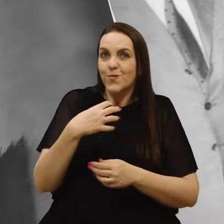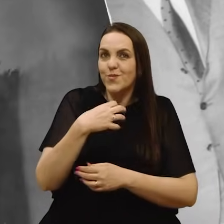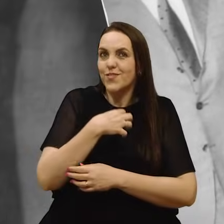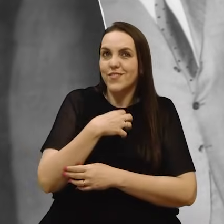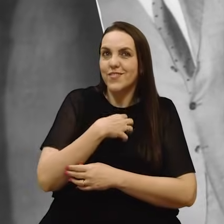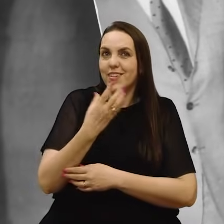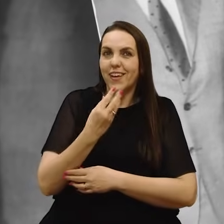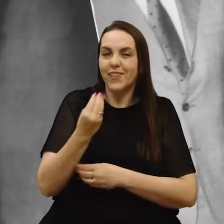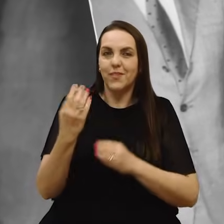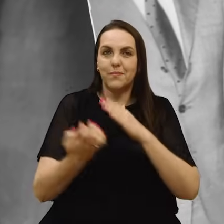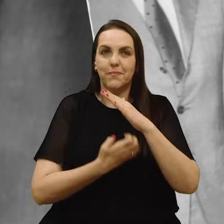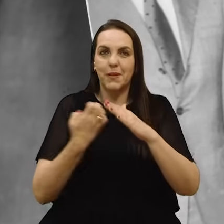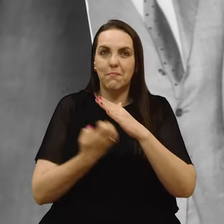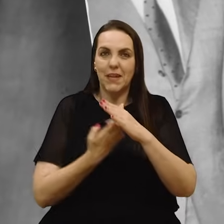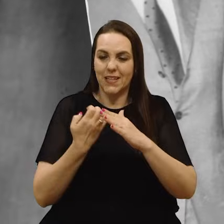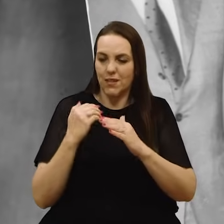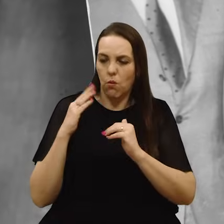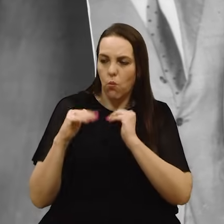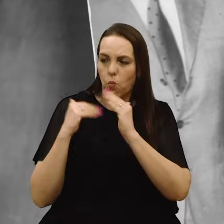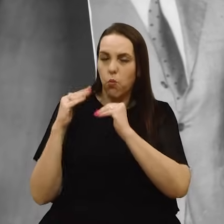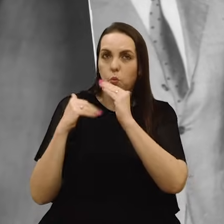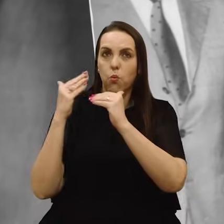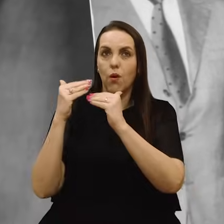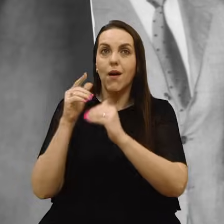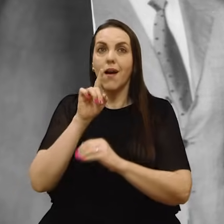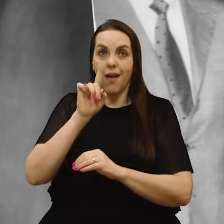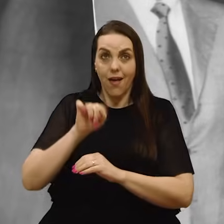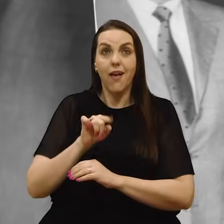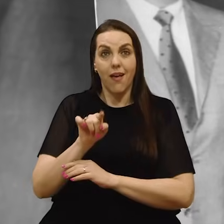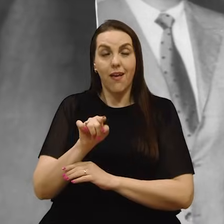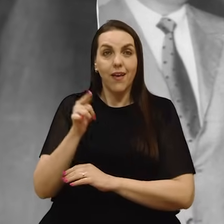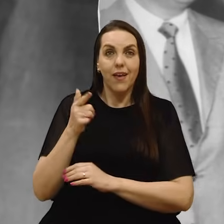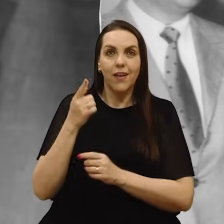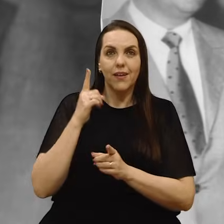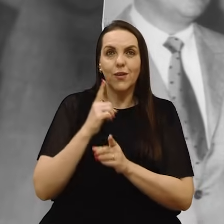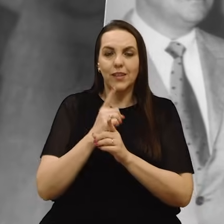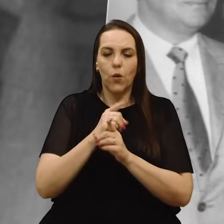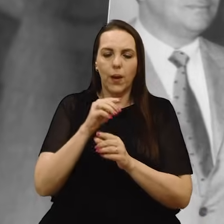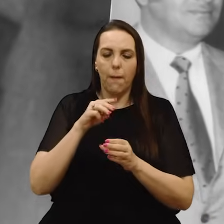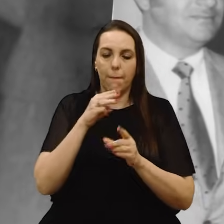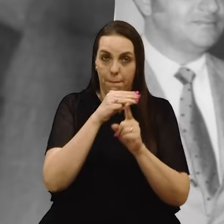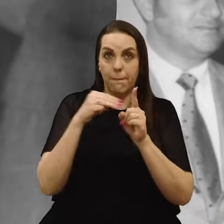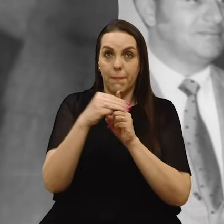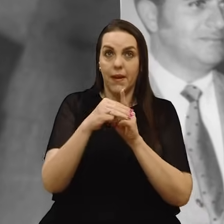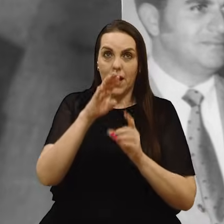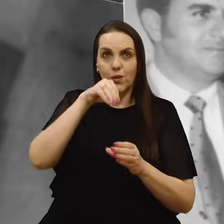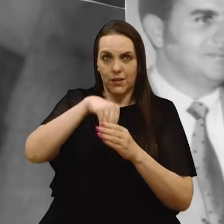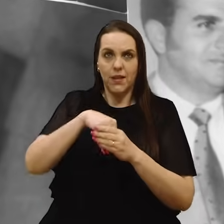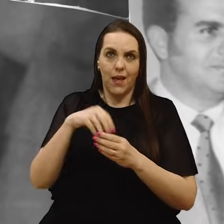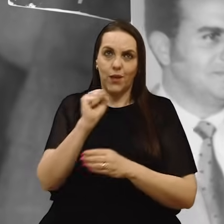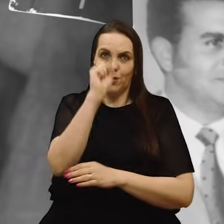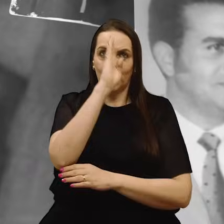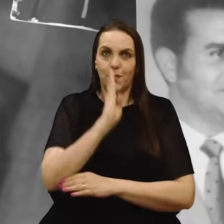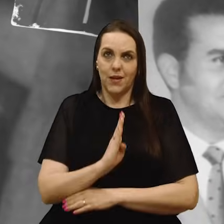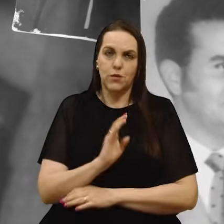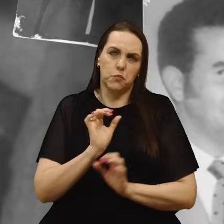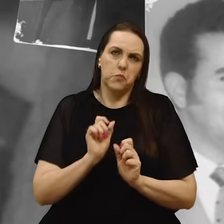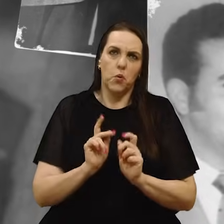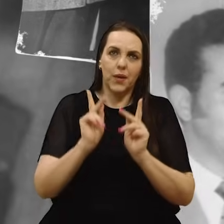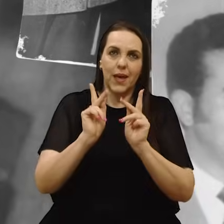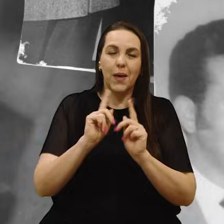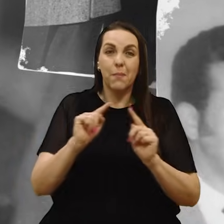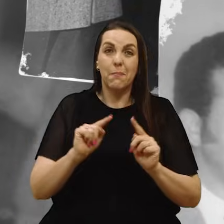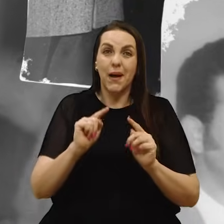das maneiras de uma empresa progredir é buscar não só o mercado interno, que o